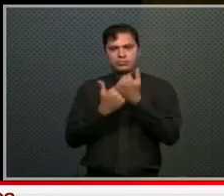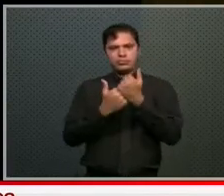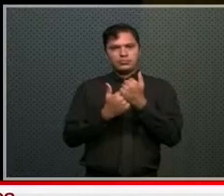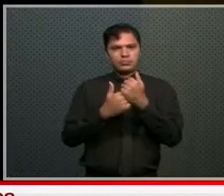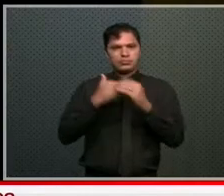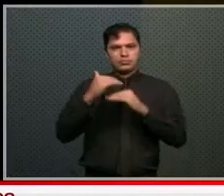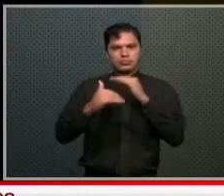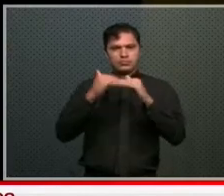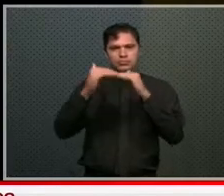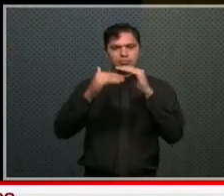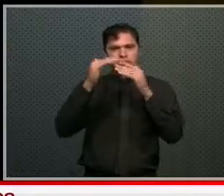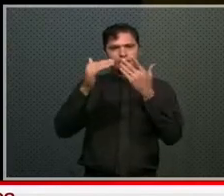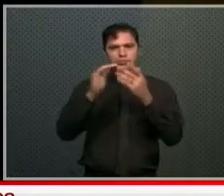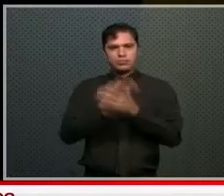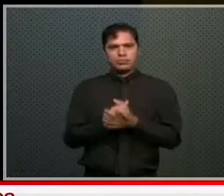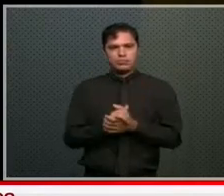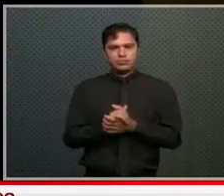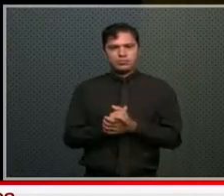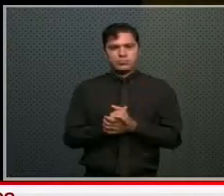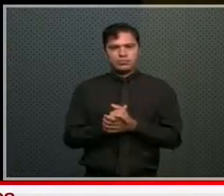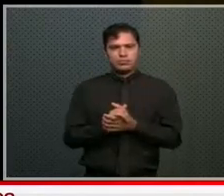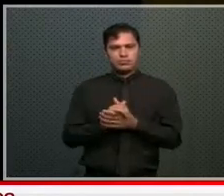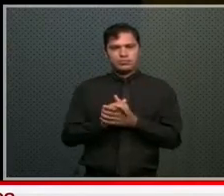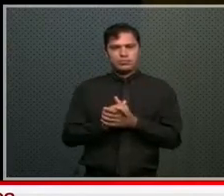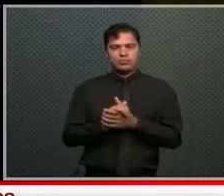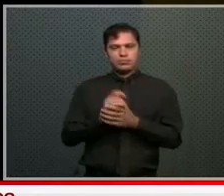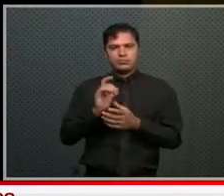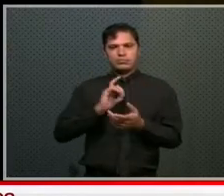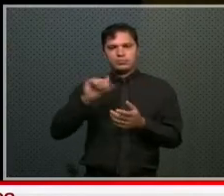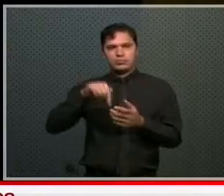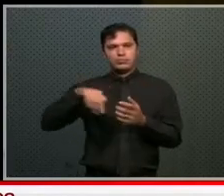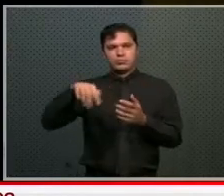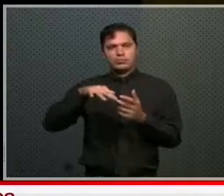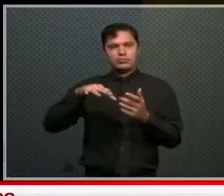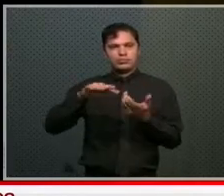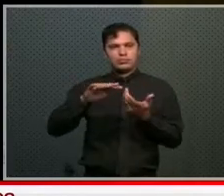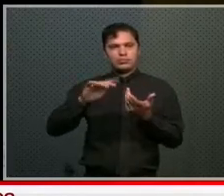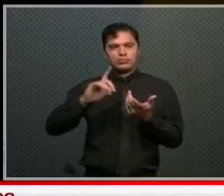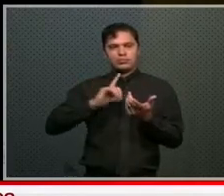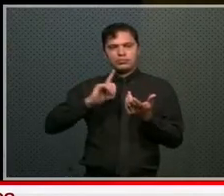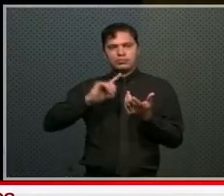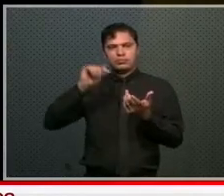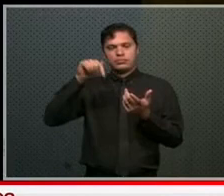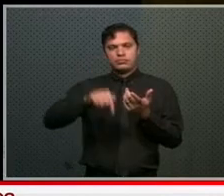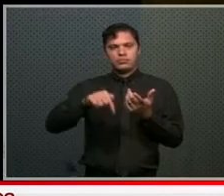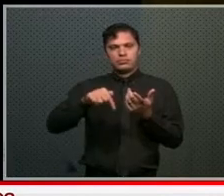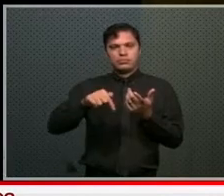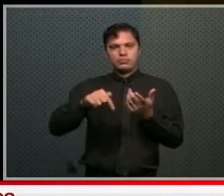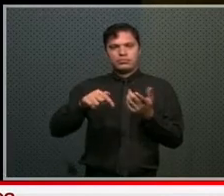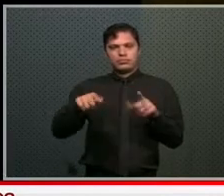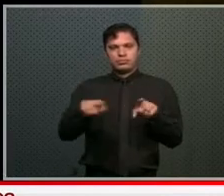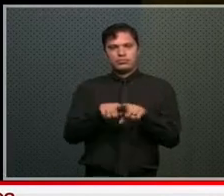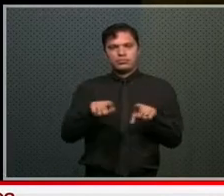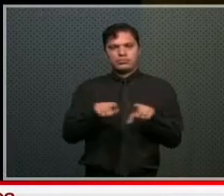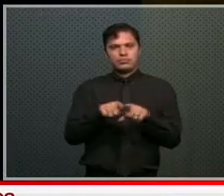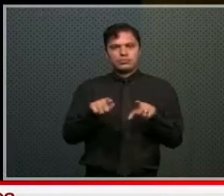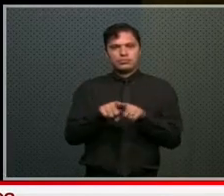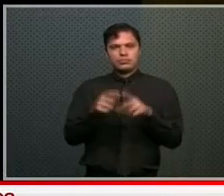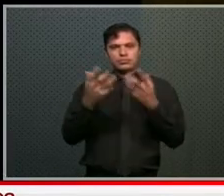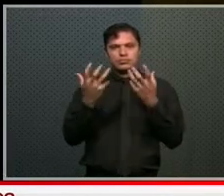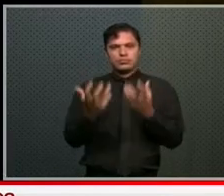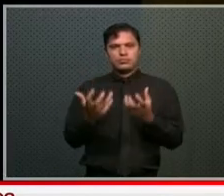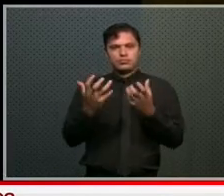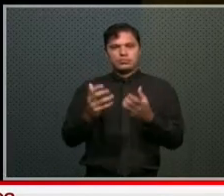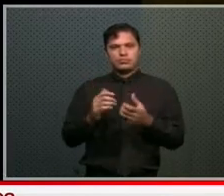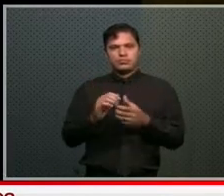desenvolver e definitivamente você faz parte dessa nossa Grande Família Eu também gostaria de saudar com muita